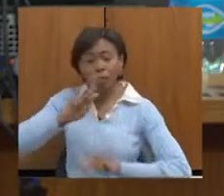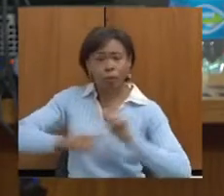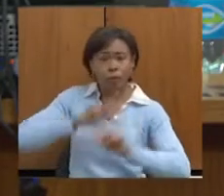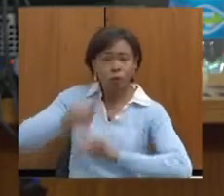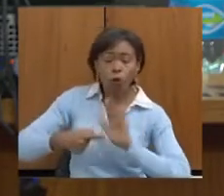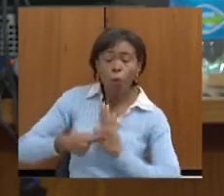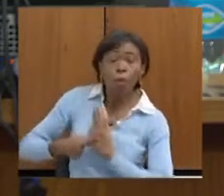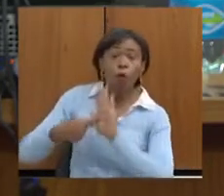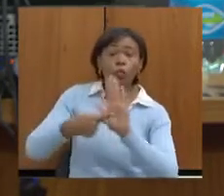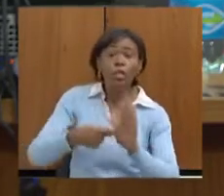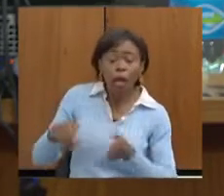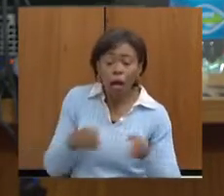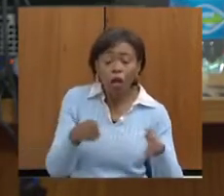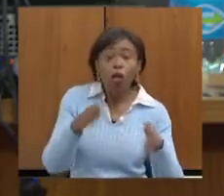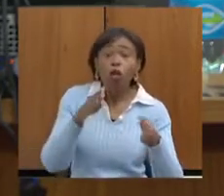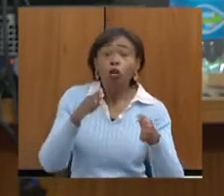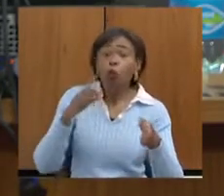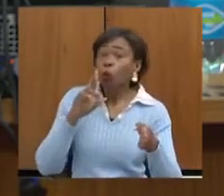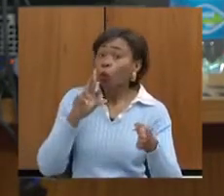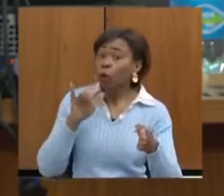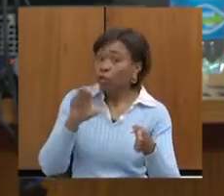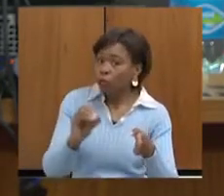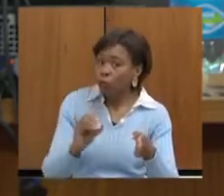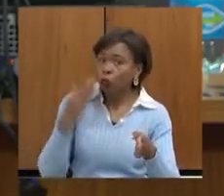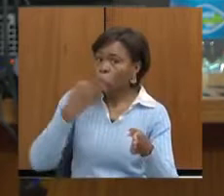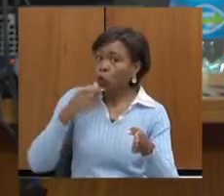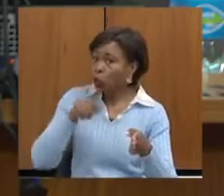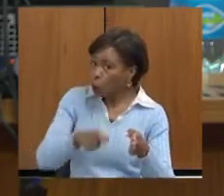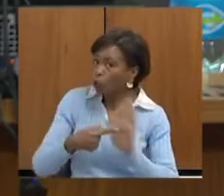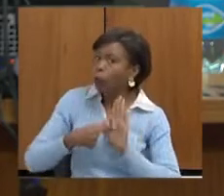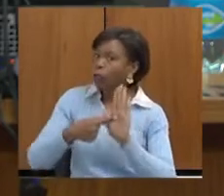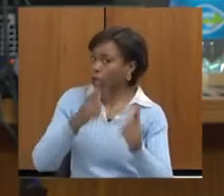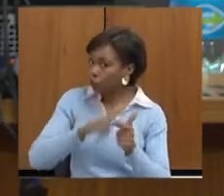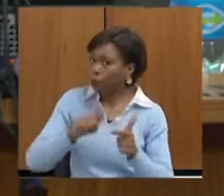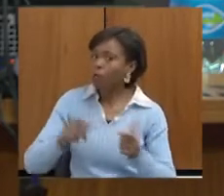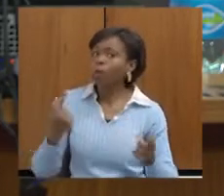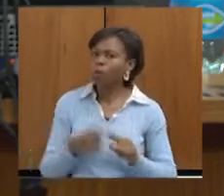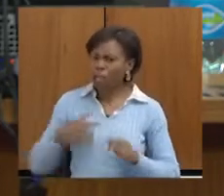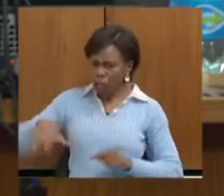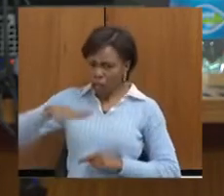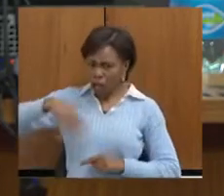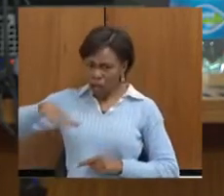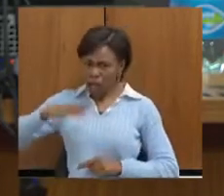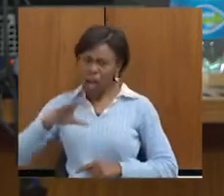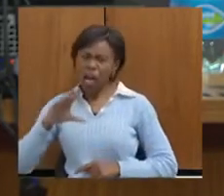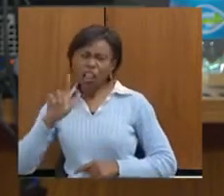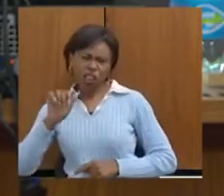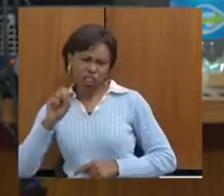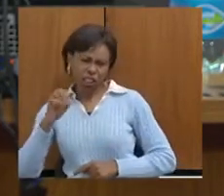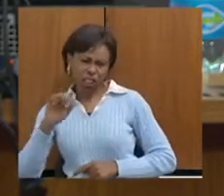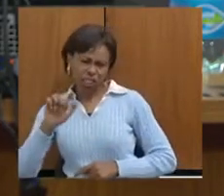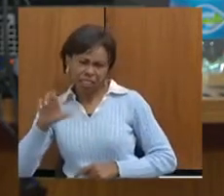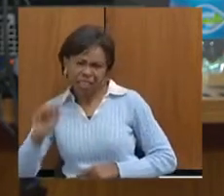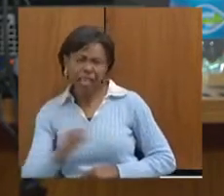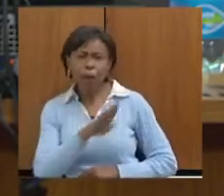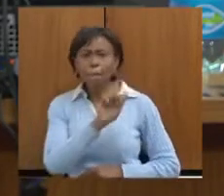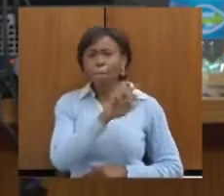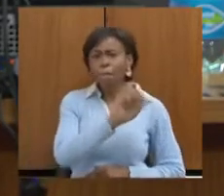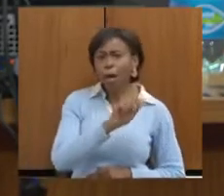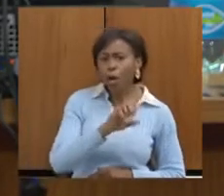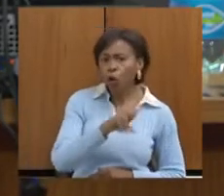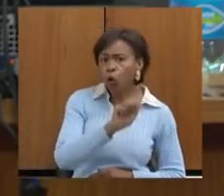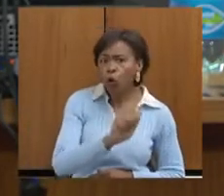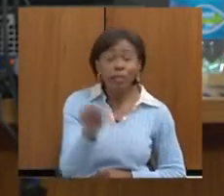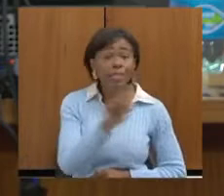levando os problemas da Bacia do Rio Doce porque não é a comunidade Gesteira não é Barra Longa é a bacia do Rio